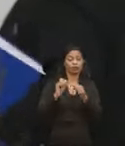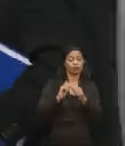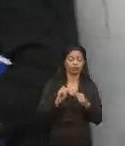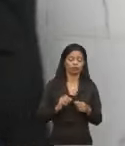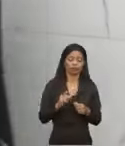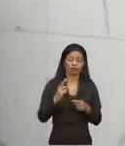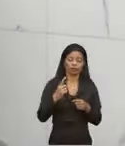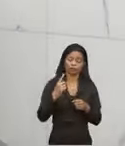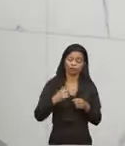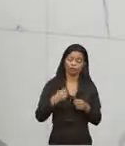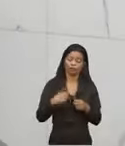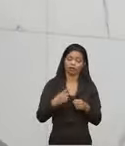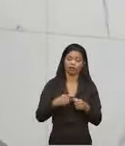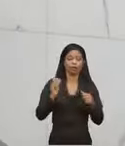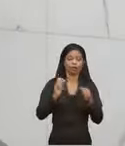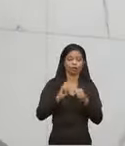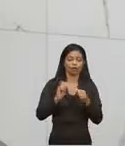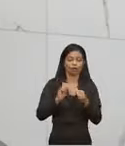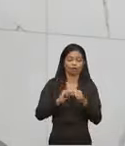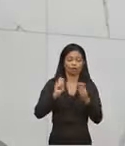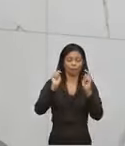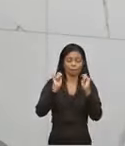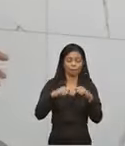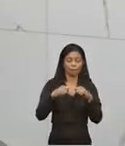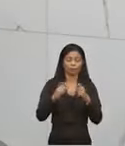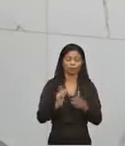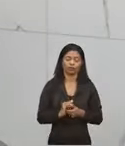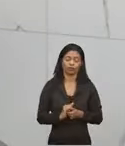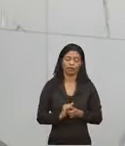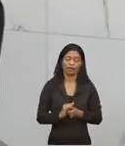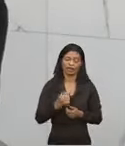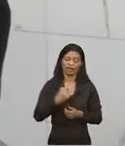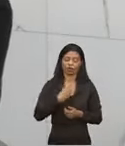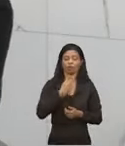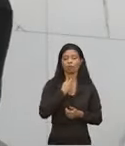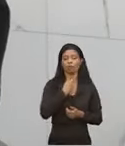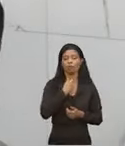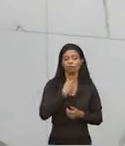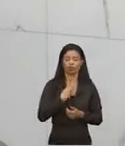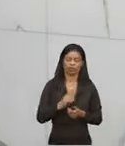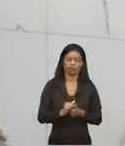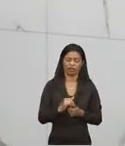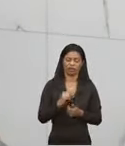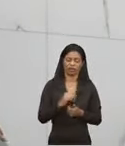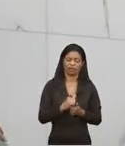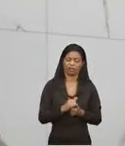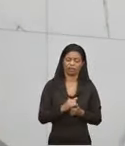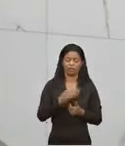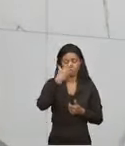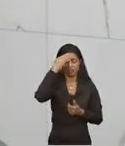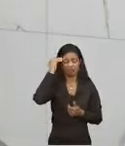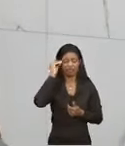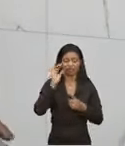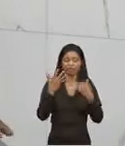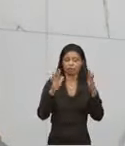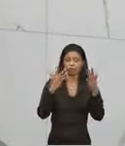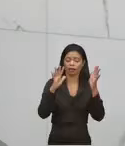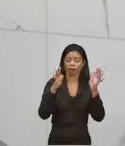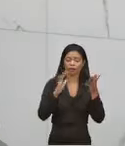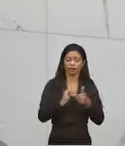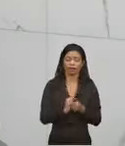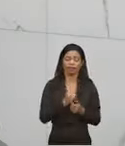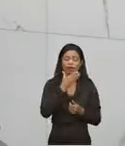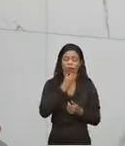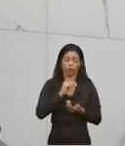bairro, e feito com muita competência. E aí eu não poderia deixar de estar parabenizando o nobre secretário